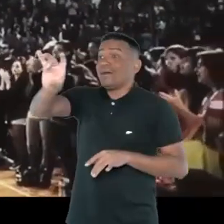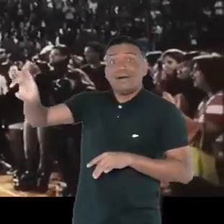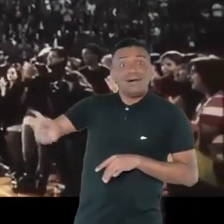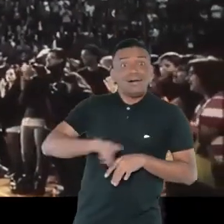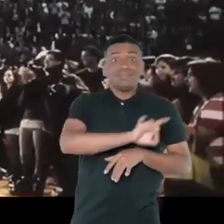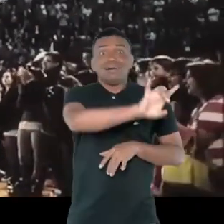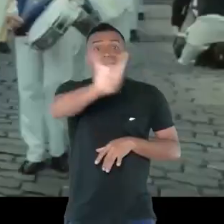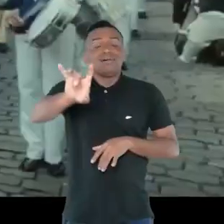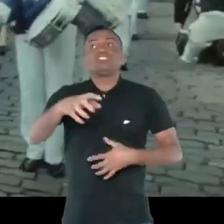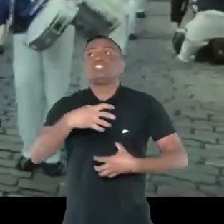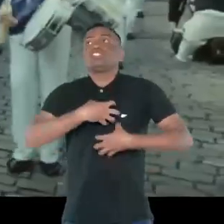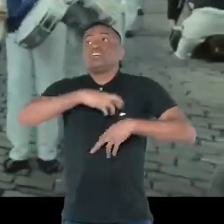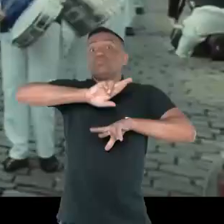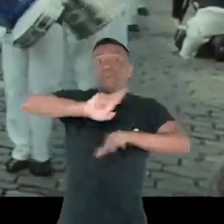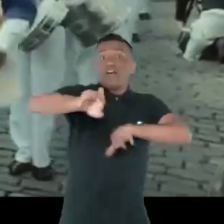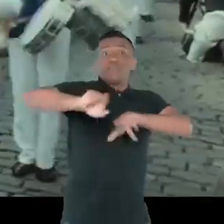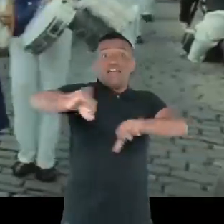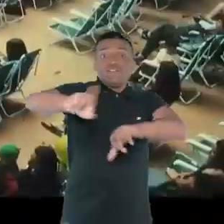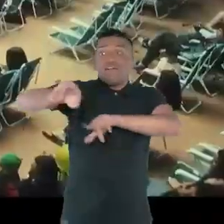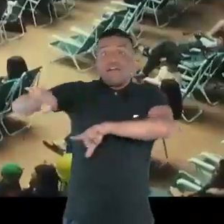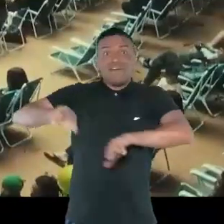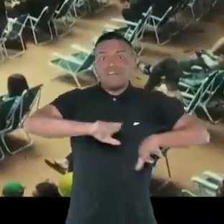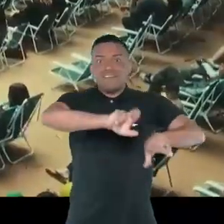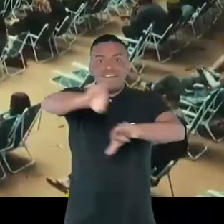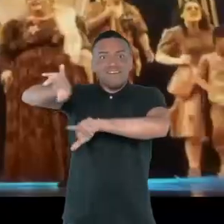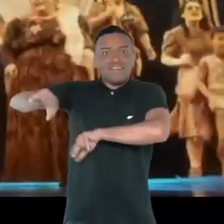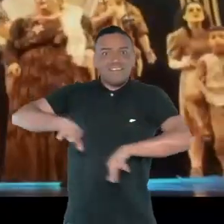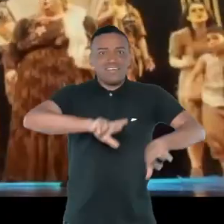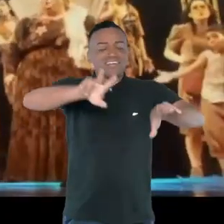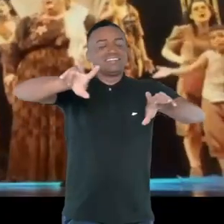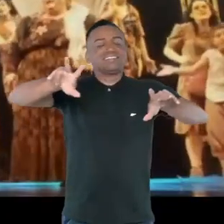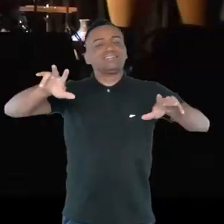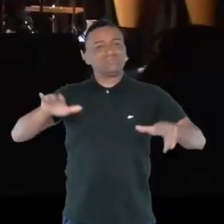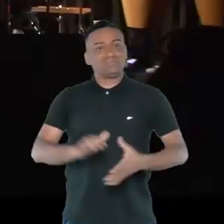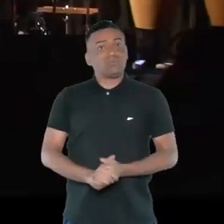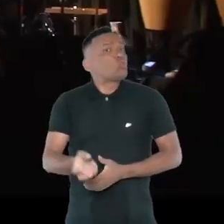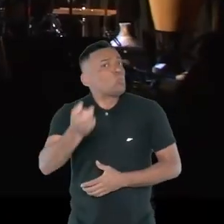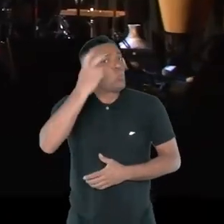que toca cada um de nós de um jeito diferente.